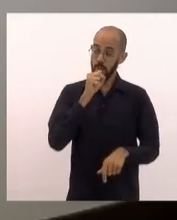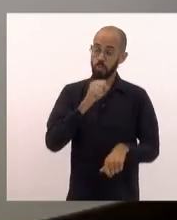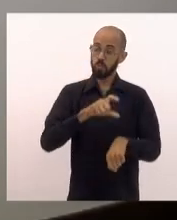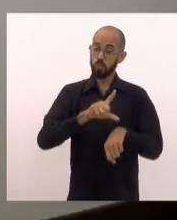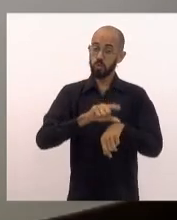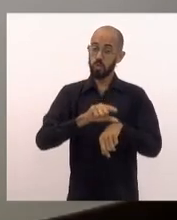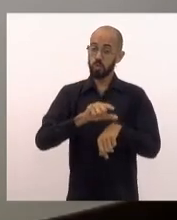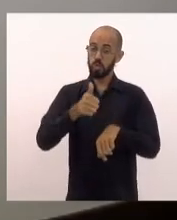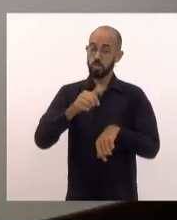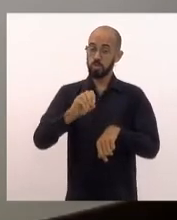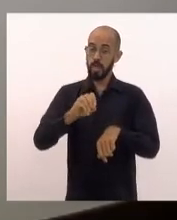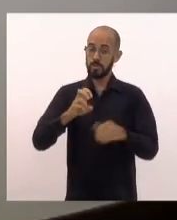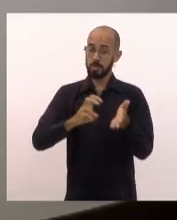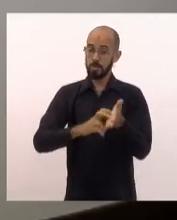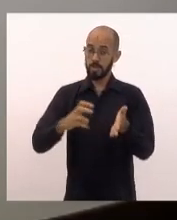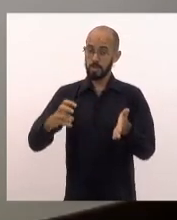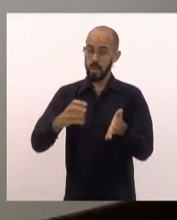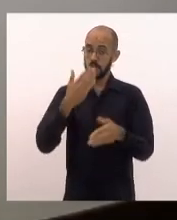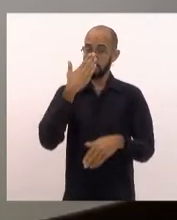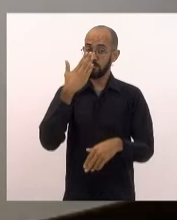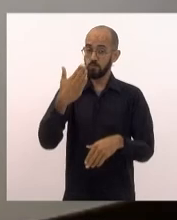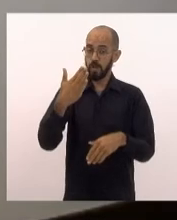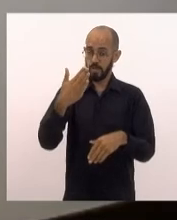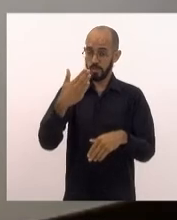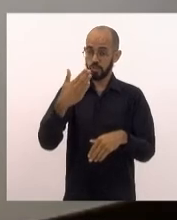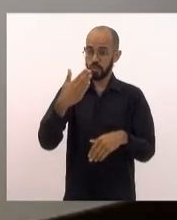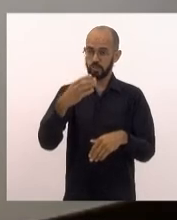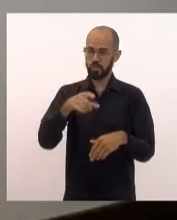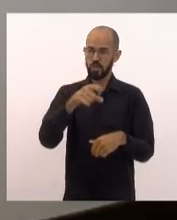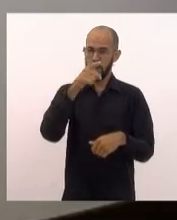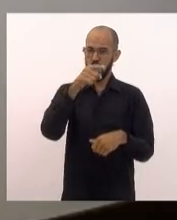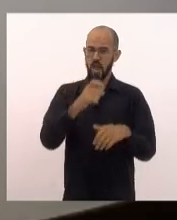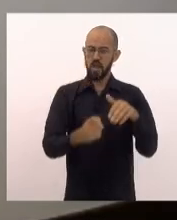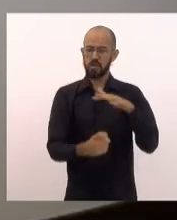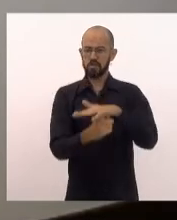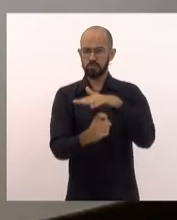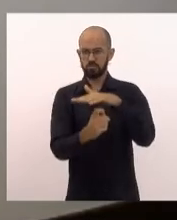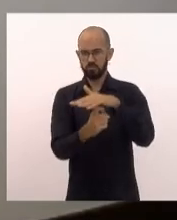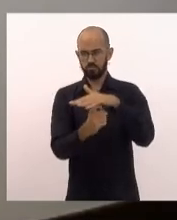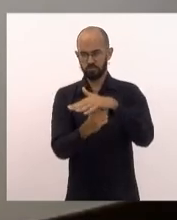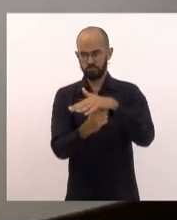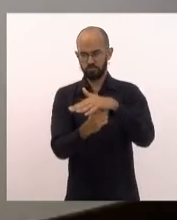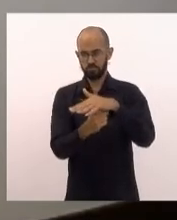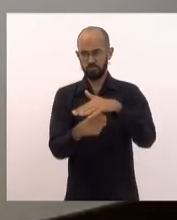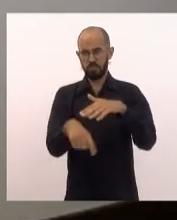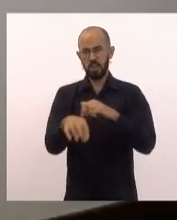manhã, em frente a esse trailer pateticamente chamado de